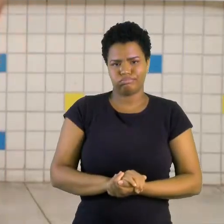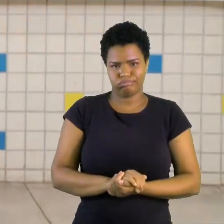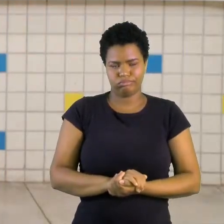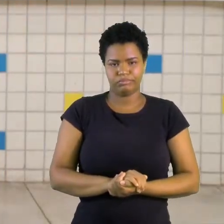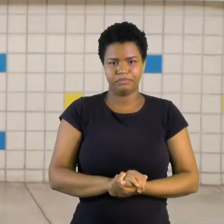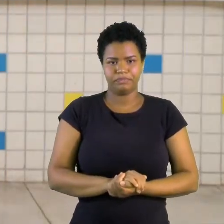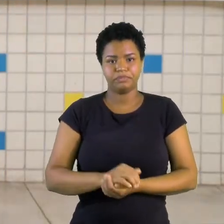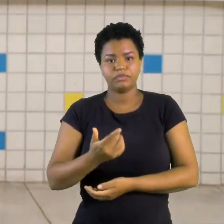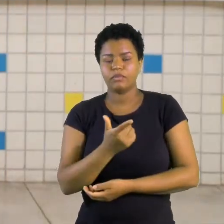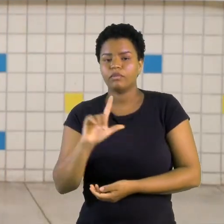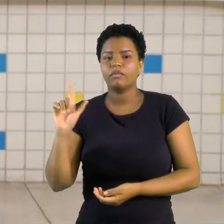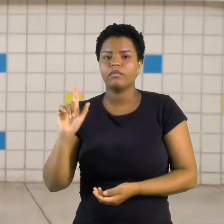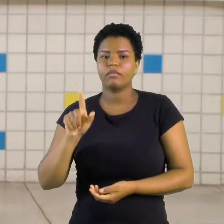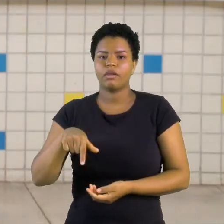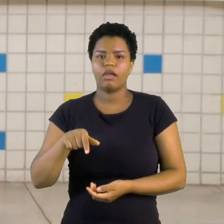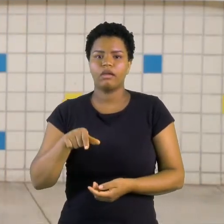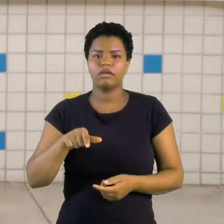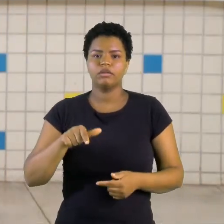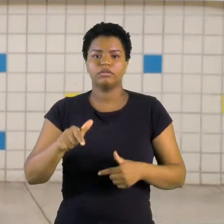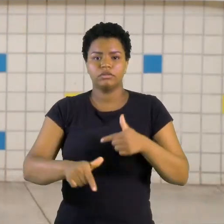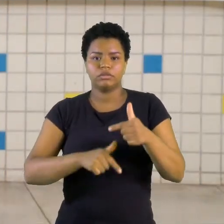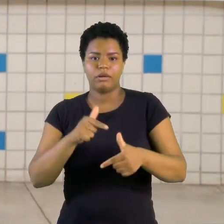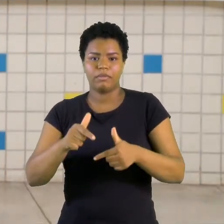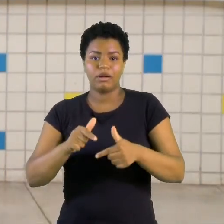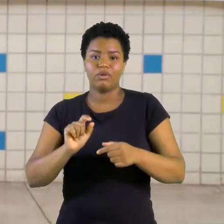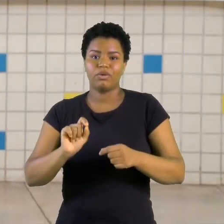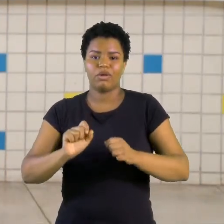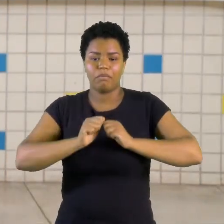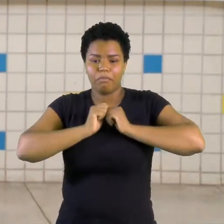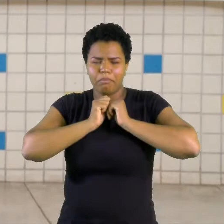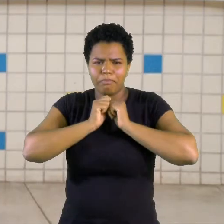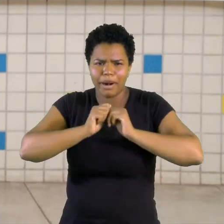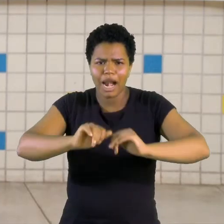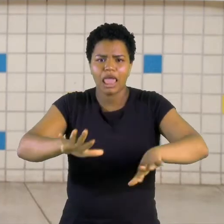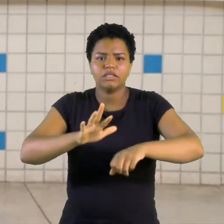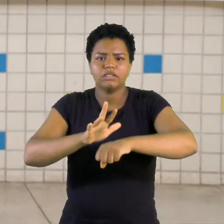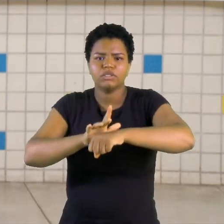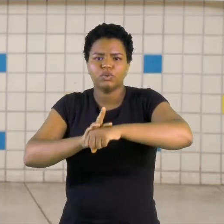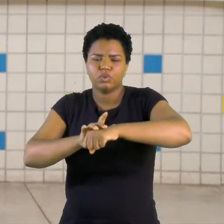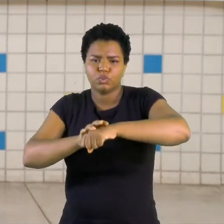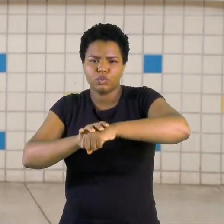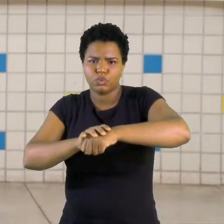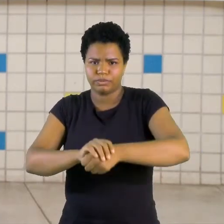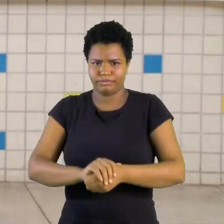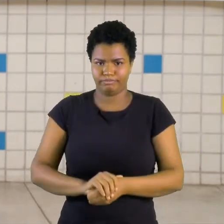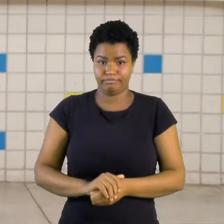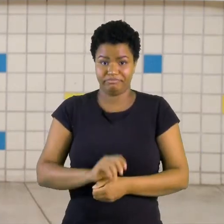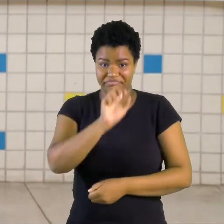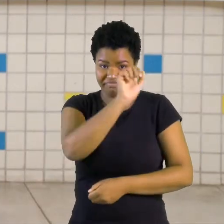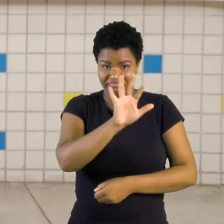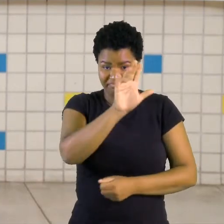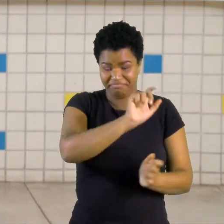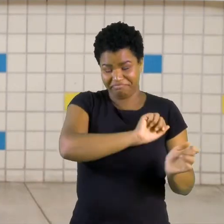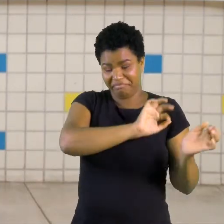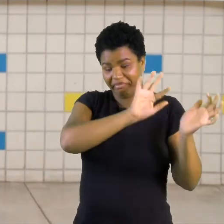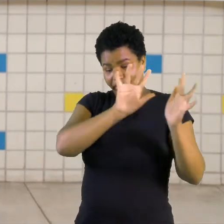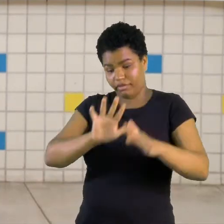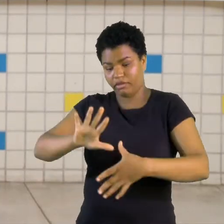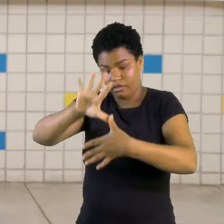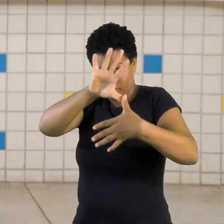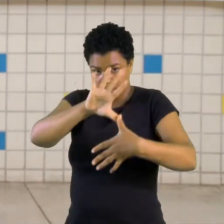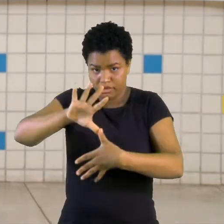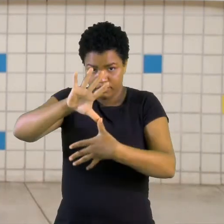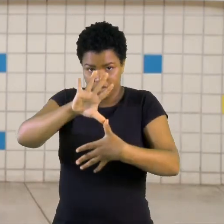Outro fator é a atuação das doenças contagiosas, naquela sociedade. Os europeus, quando vieram, aqui para a América,